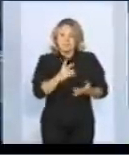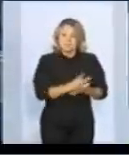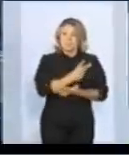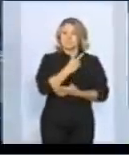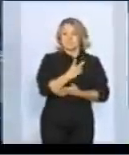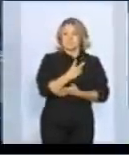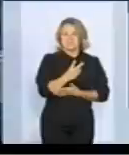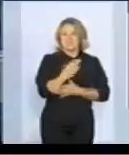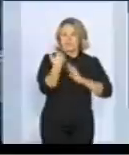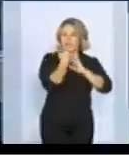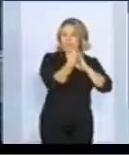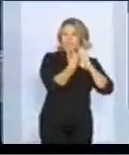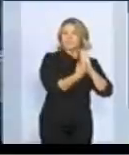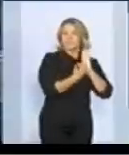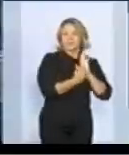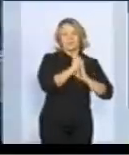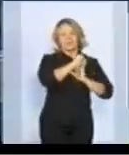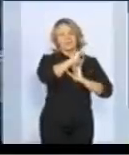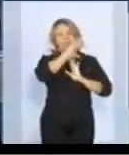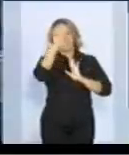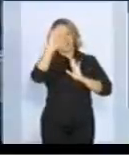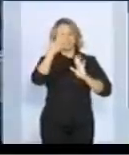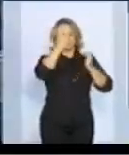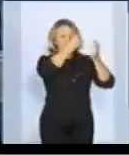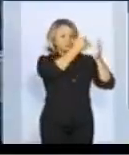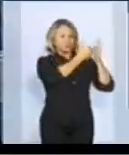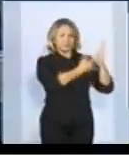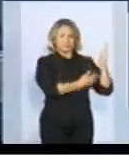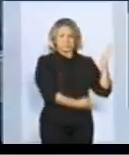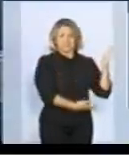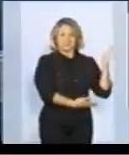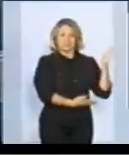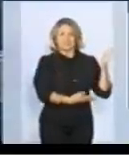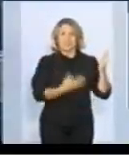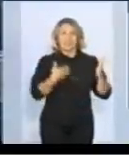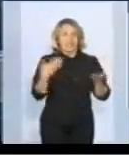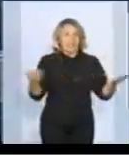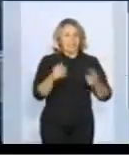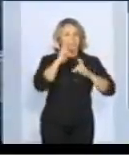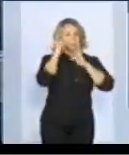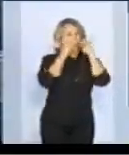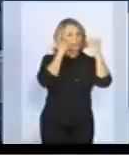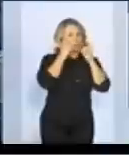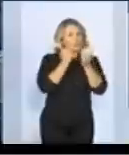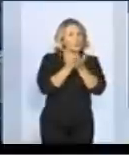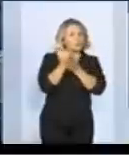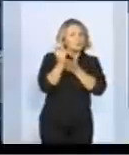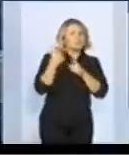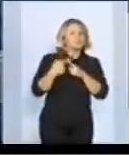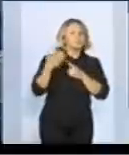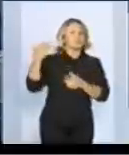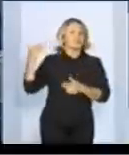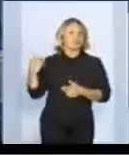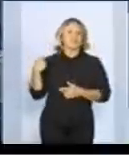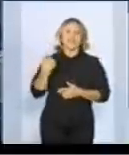a norma está lá muito clara e muito bem colocada. Então, essa minha preocupação vem de um fato muito claro. Muitas vezes